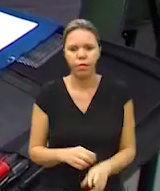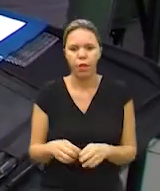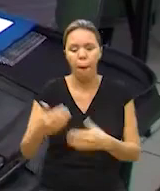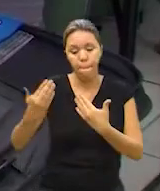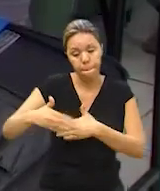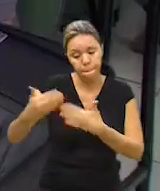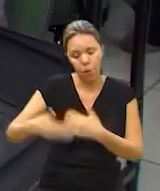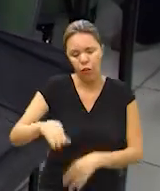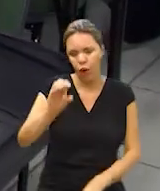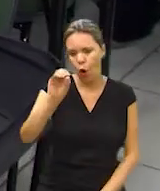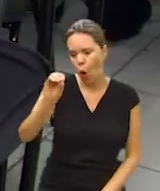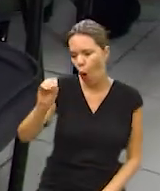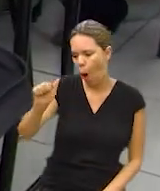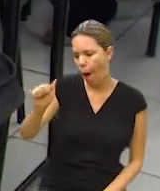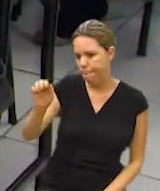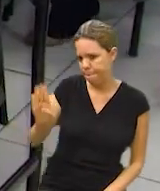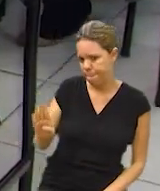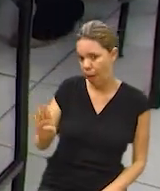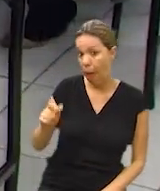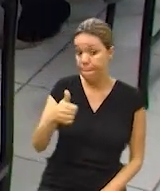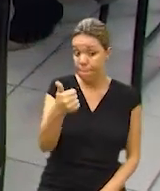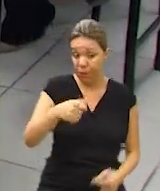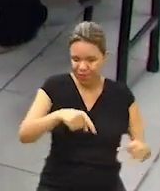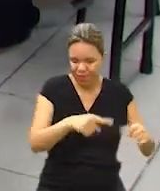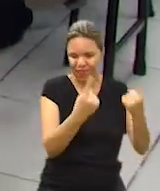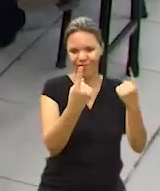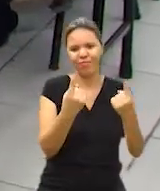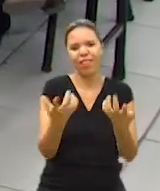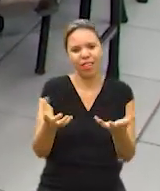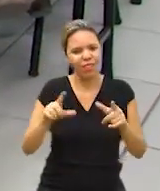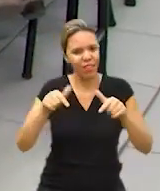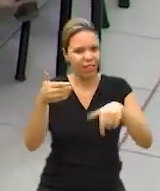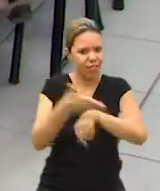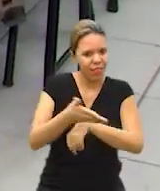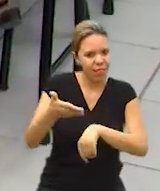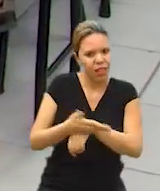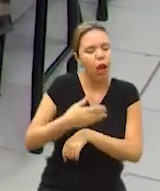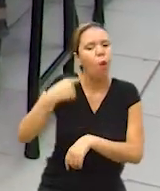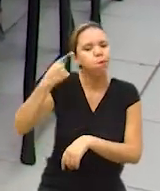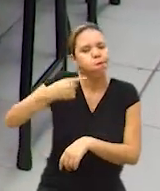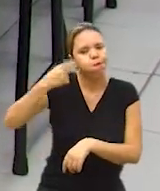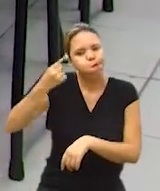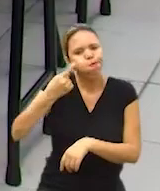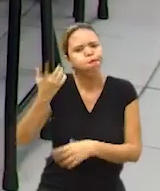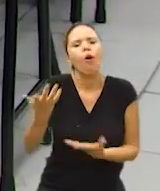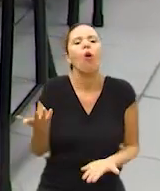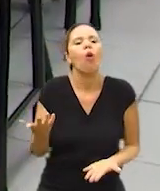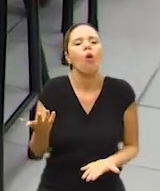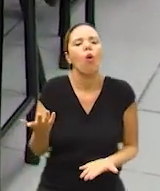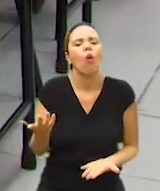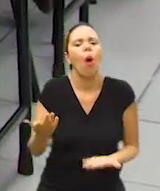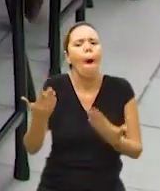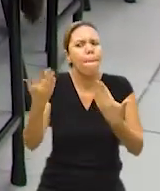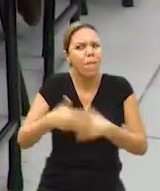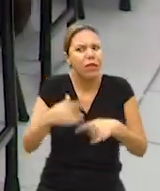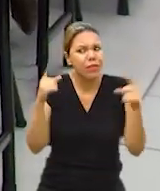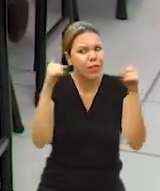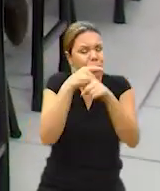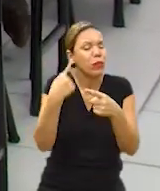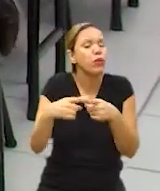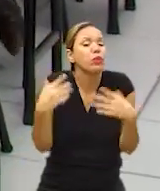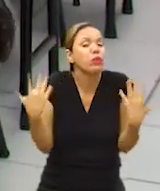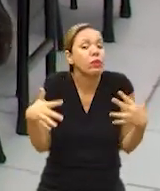exame da ordem. É só o primeiro desafio para quem quer atuar na área do direito. Mas por que é uma prova tão